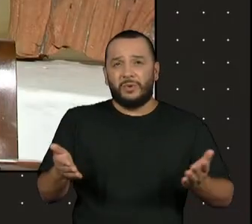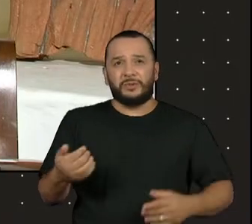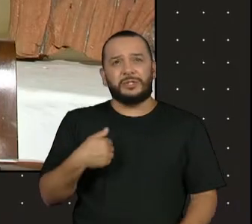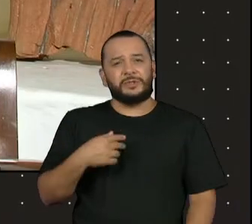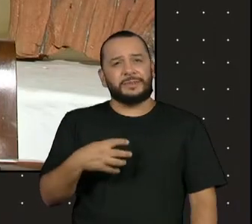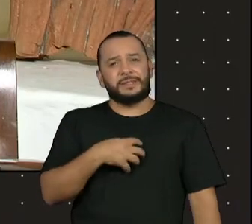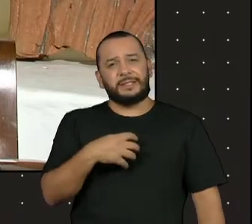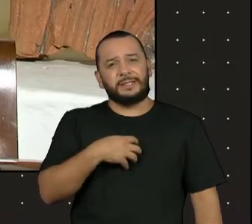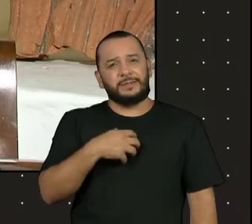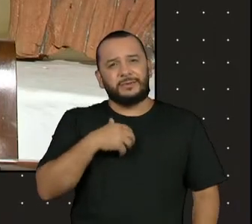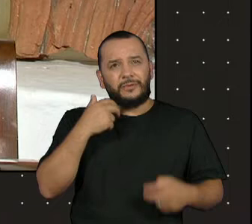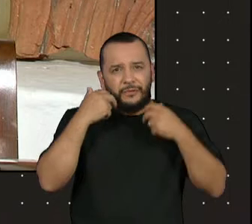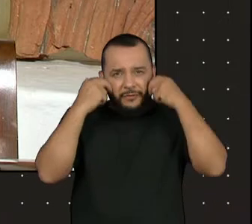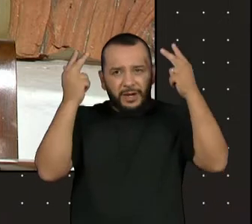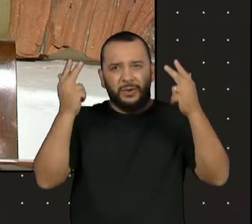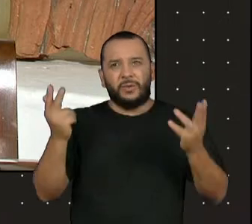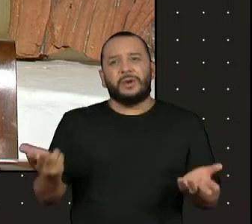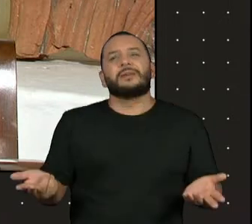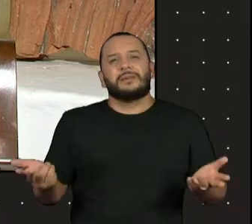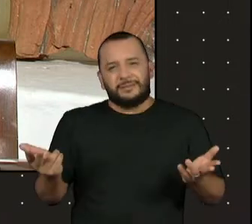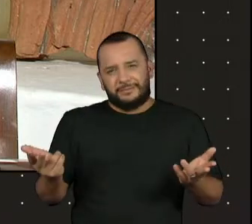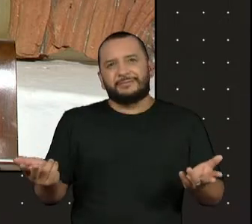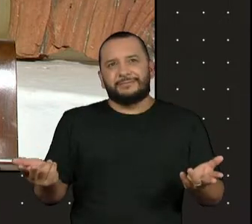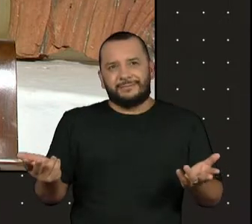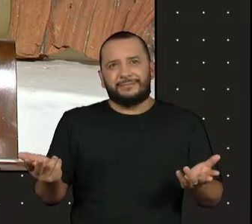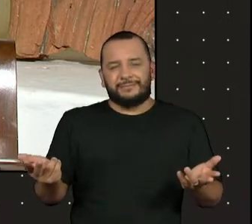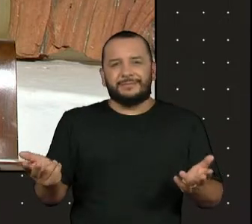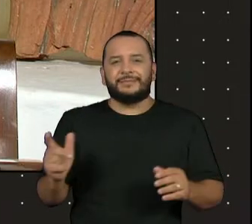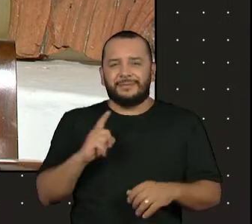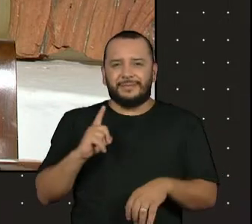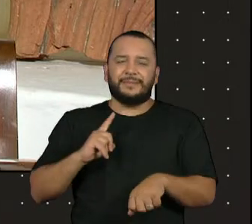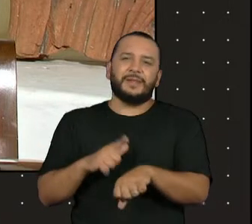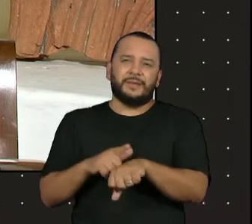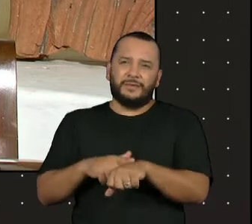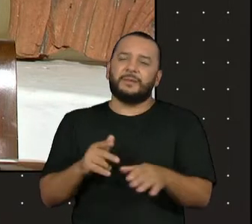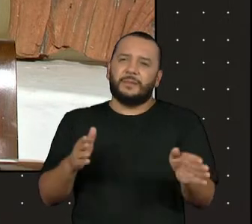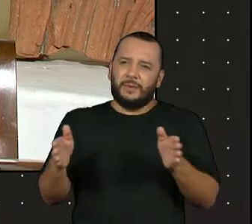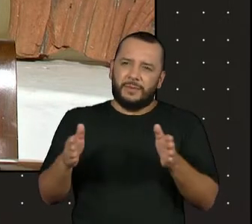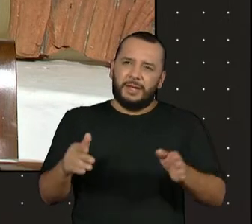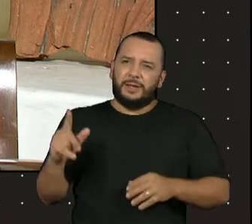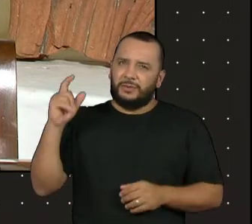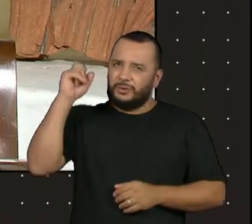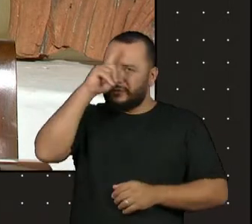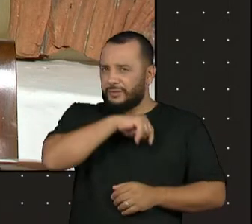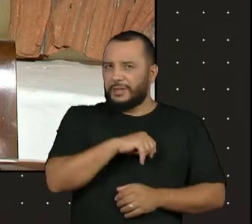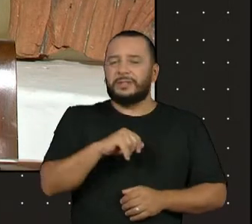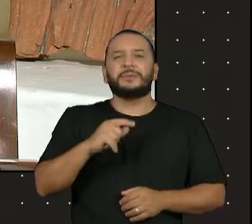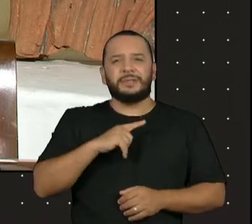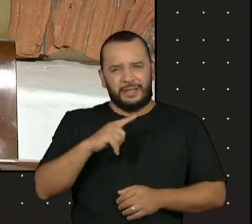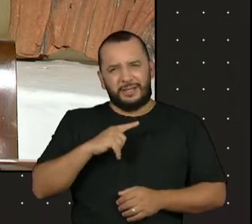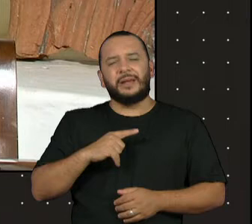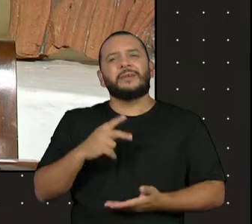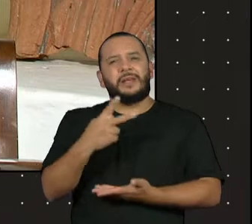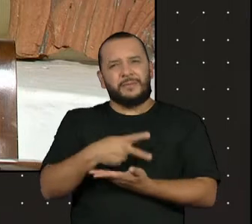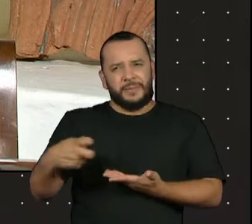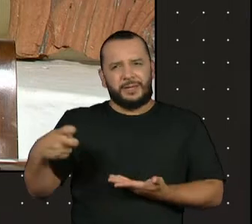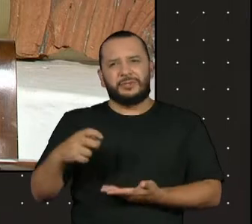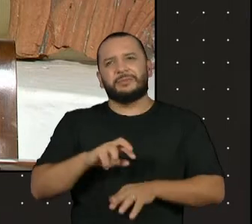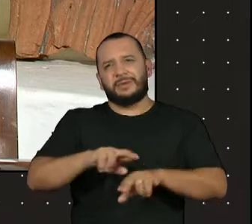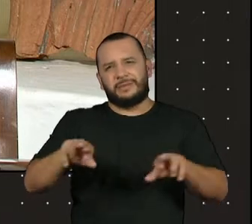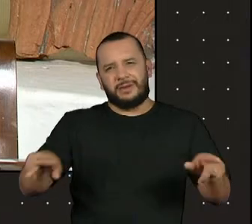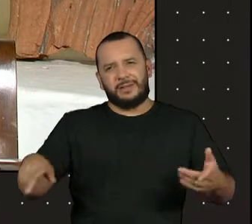um país quanto agora. Nós tivemos momentos difíceis, nós tivemos impeachment, nós tivemos